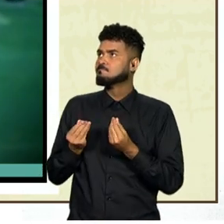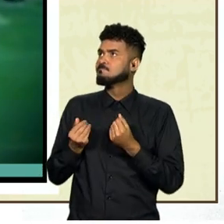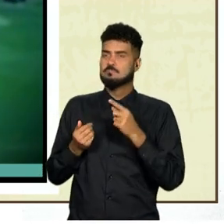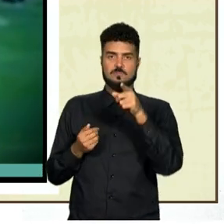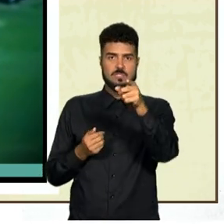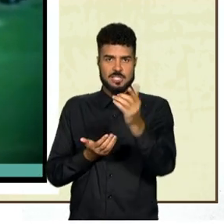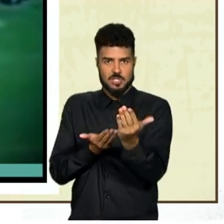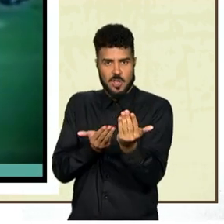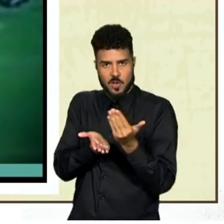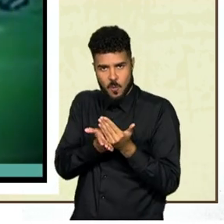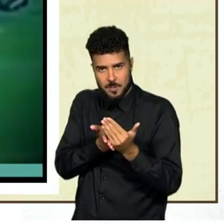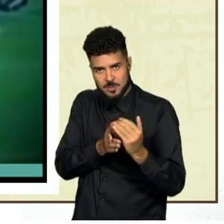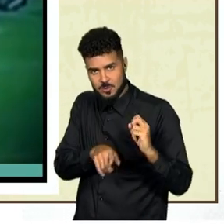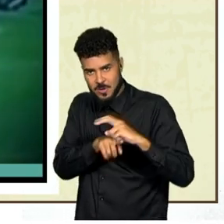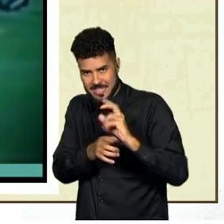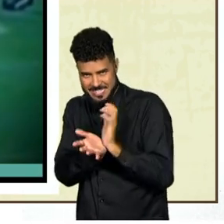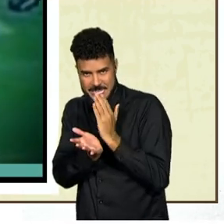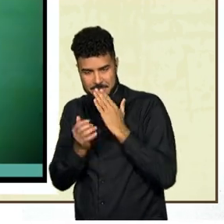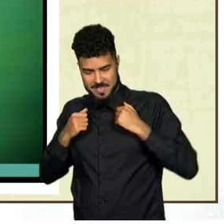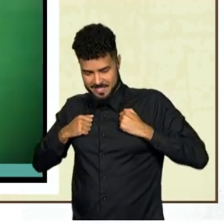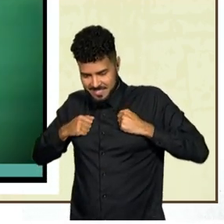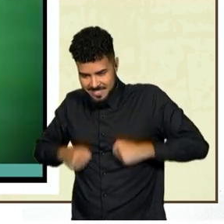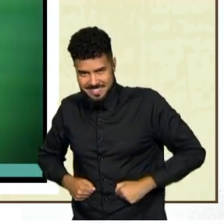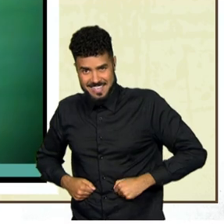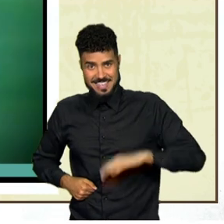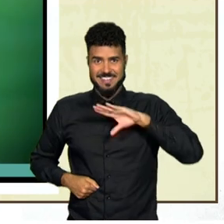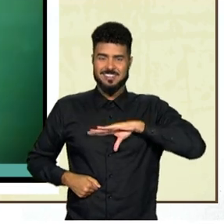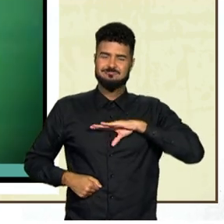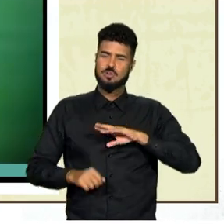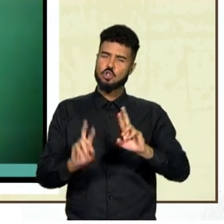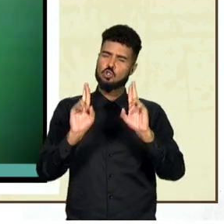que está iniciando, principalmente dentro do Vasco, que possa